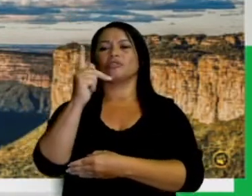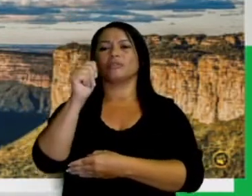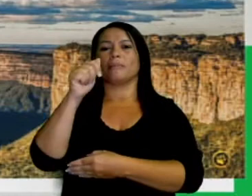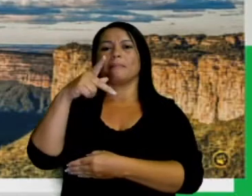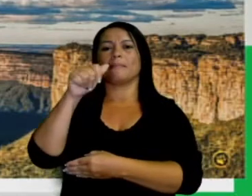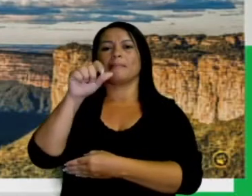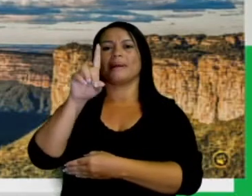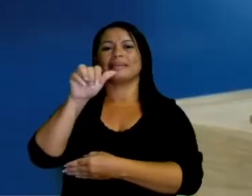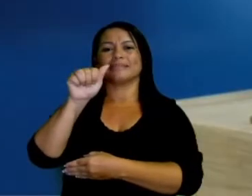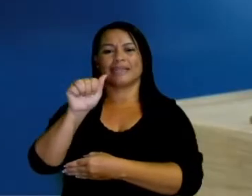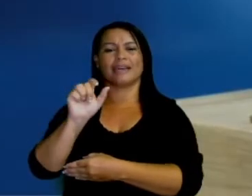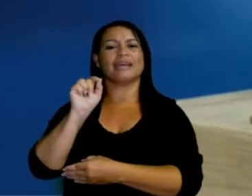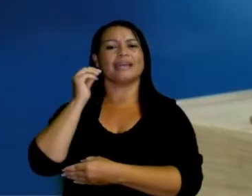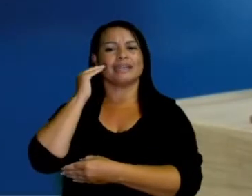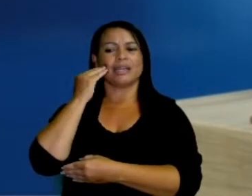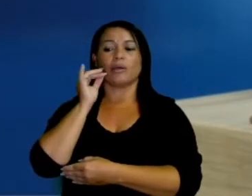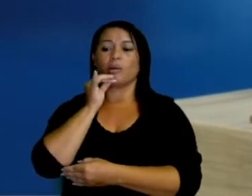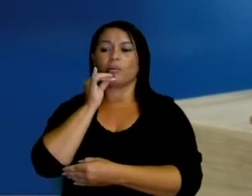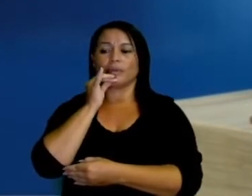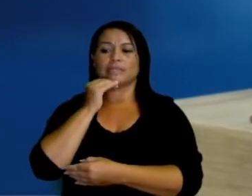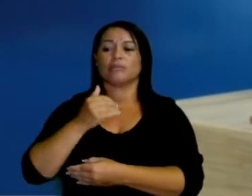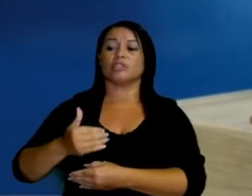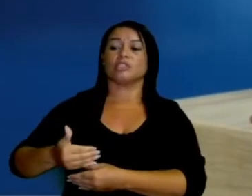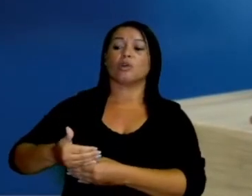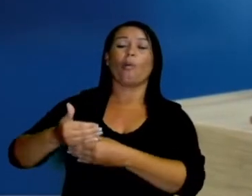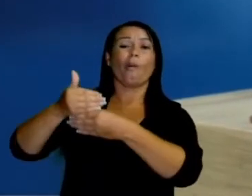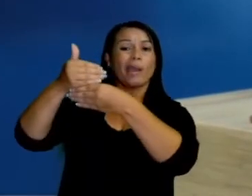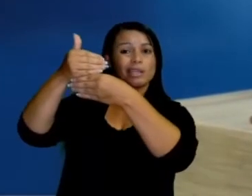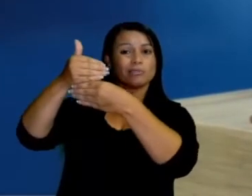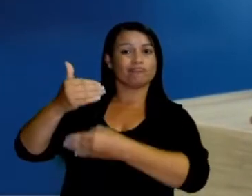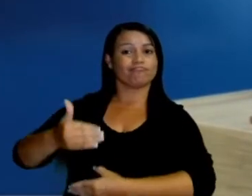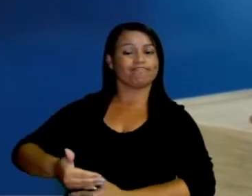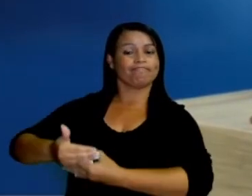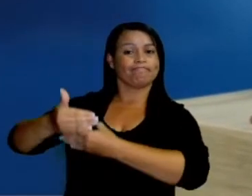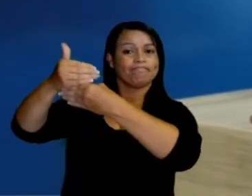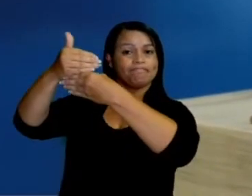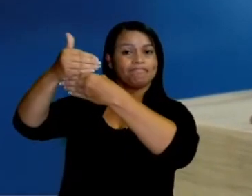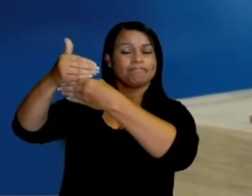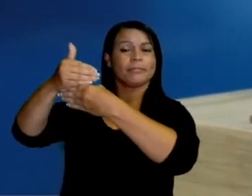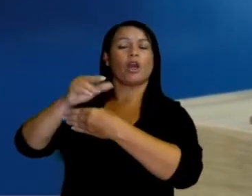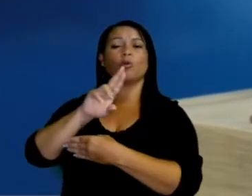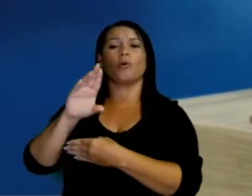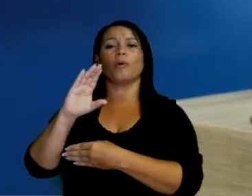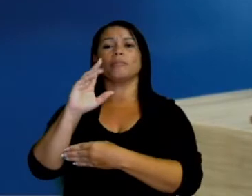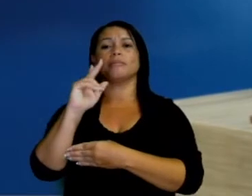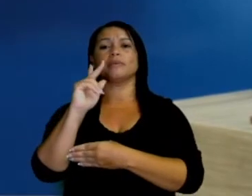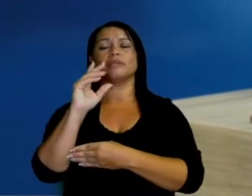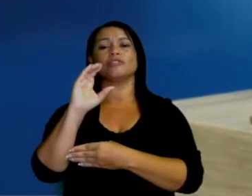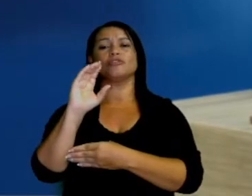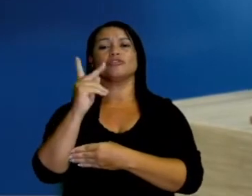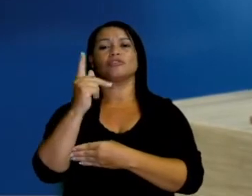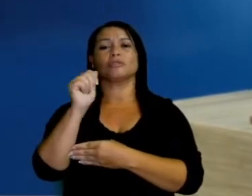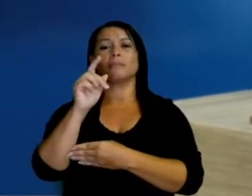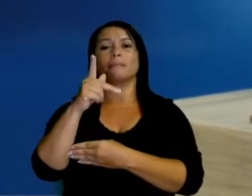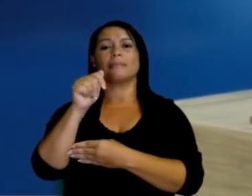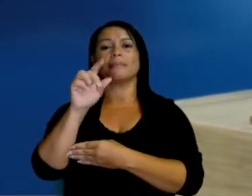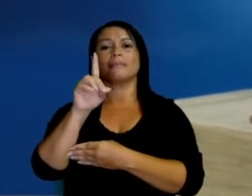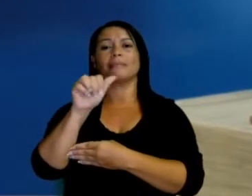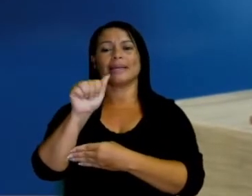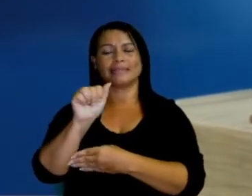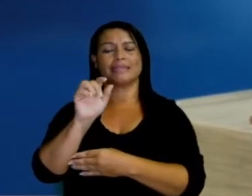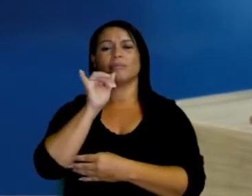esse tipo de compartimento de relevo soerguido com topo plano, a gente chama de chapada, que seria basicamente um